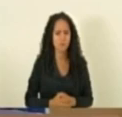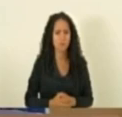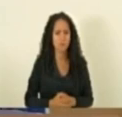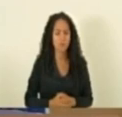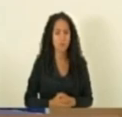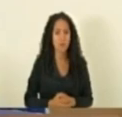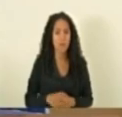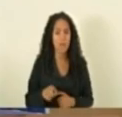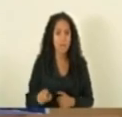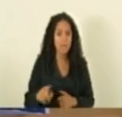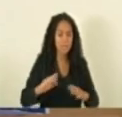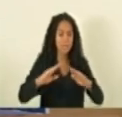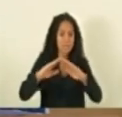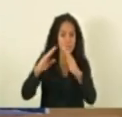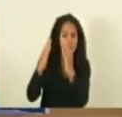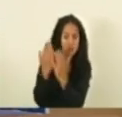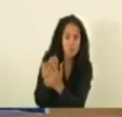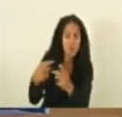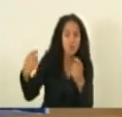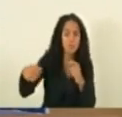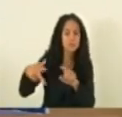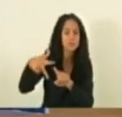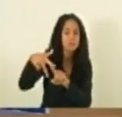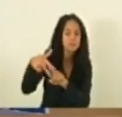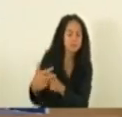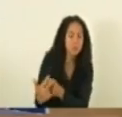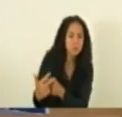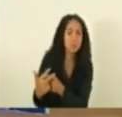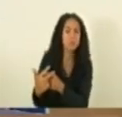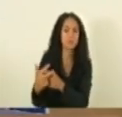E as escolas precisam ser refundadas,